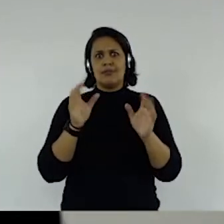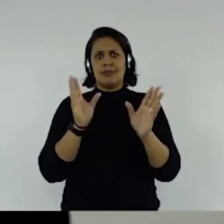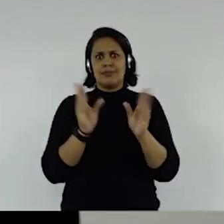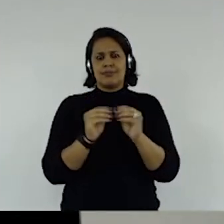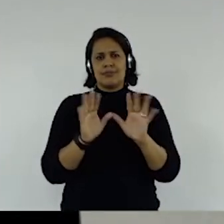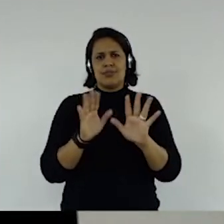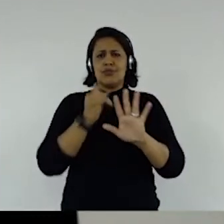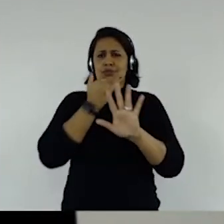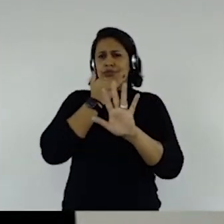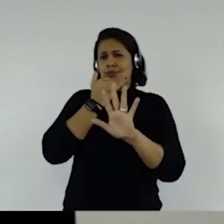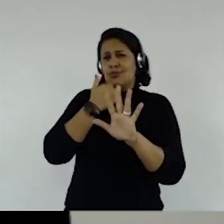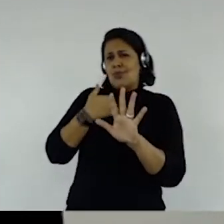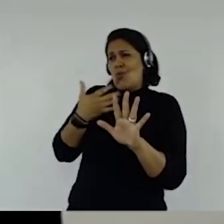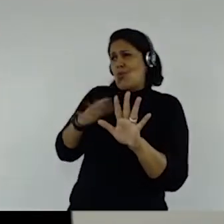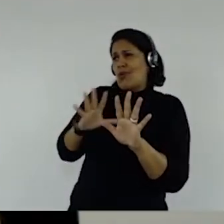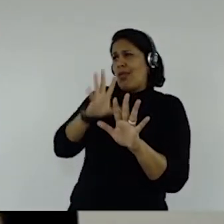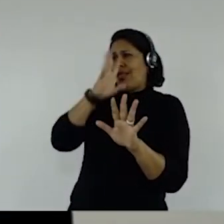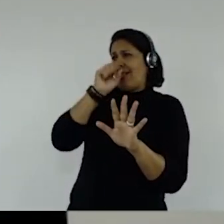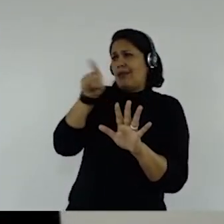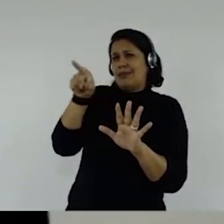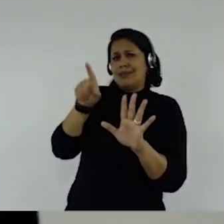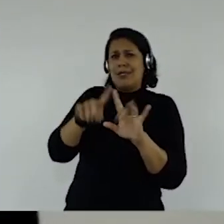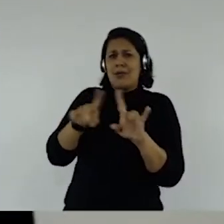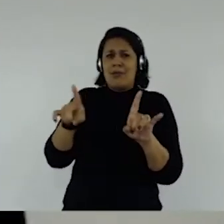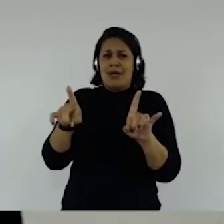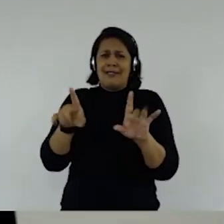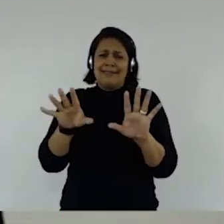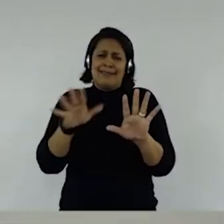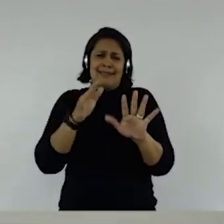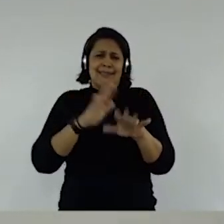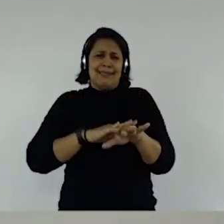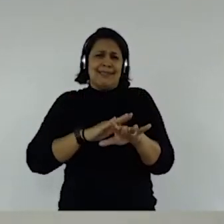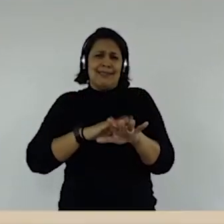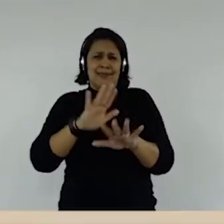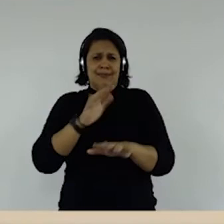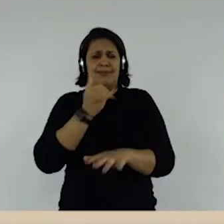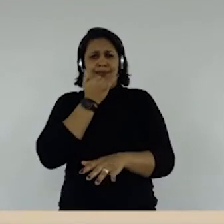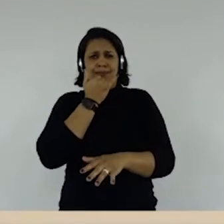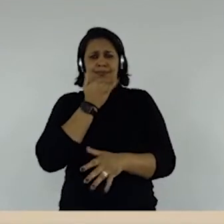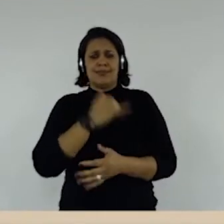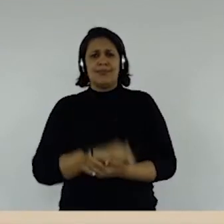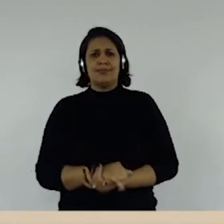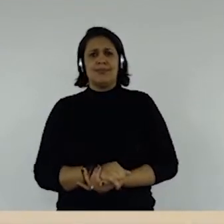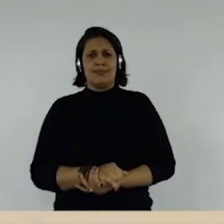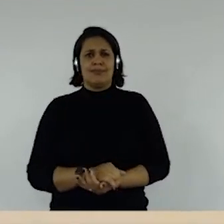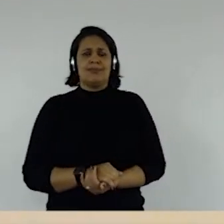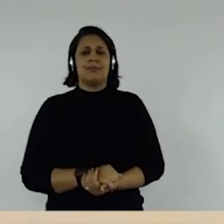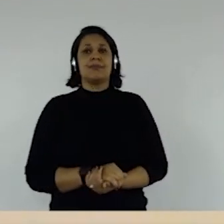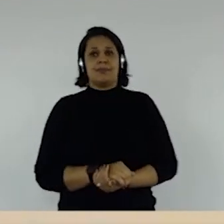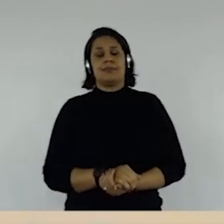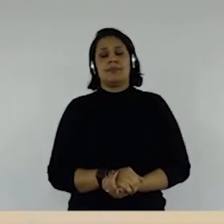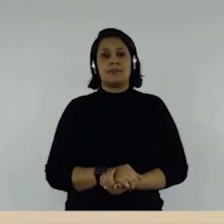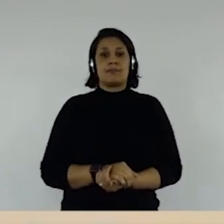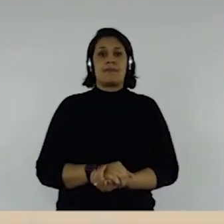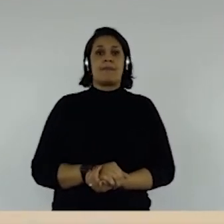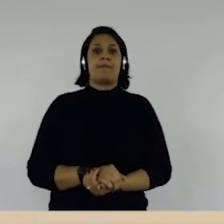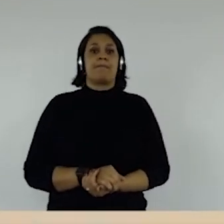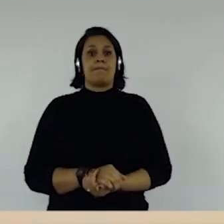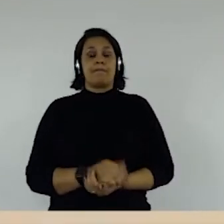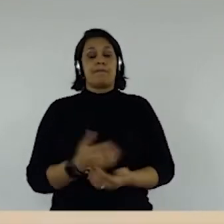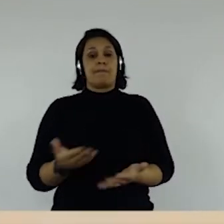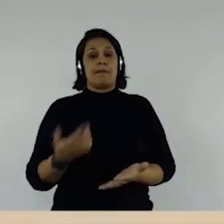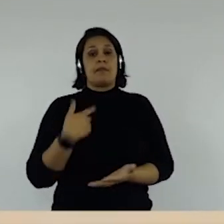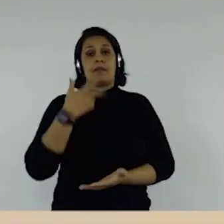Eu não quis lhe interromper, porque estava brilhante. Imagina, já vou concluir aqui. Eu acho, então, que